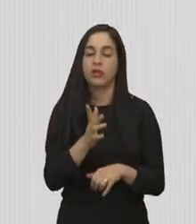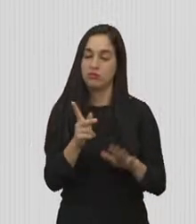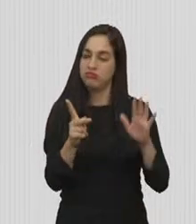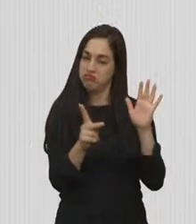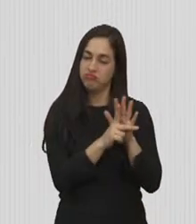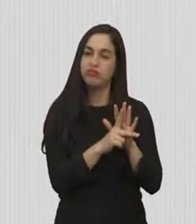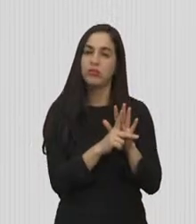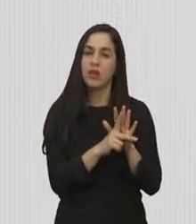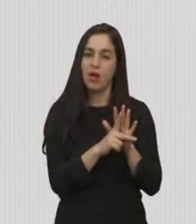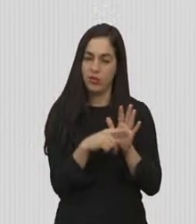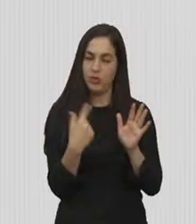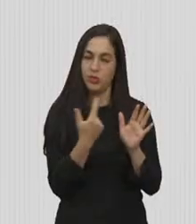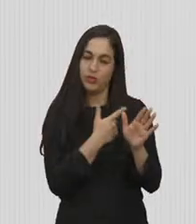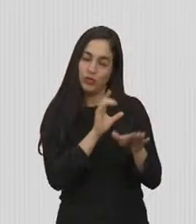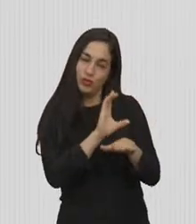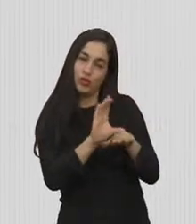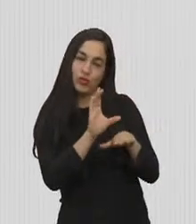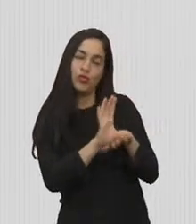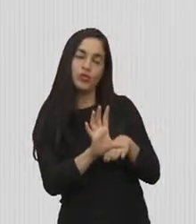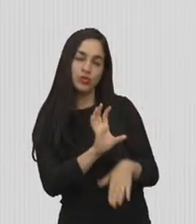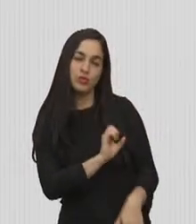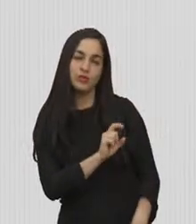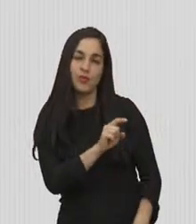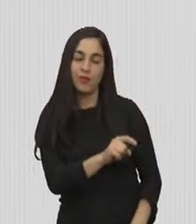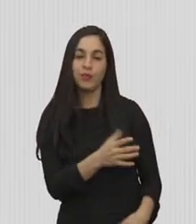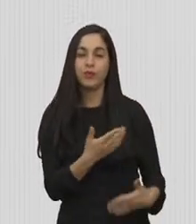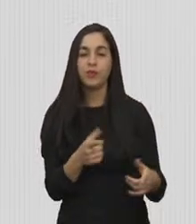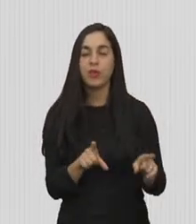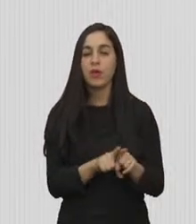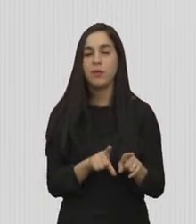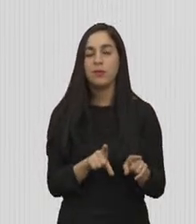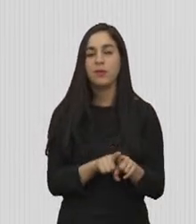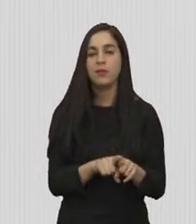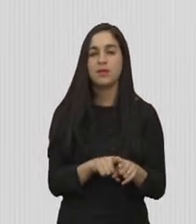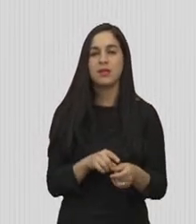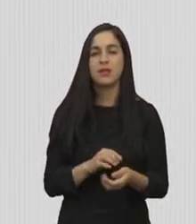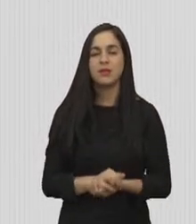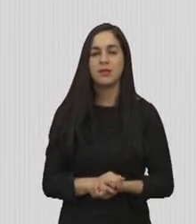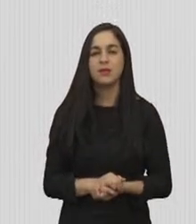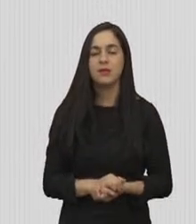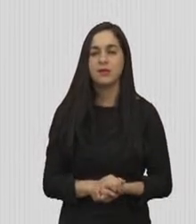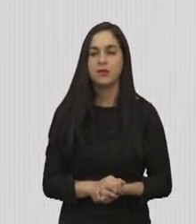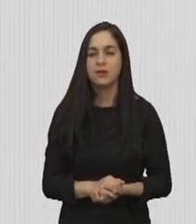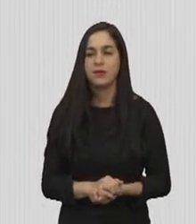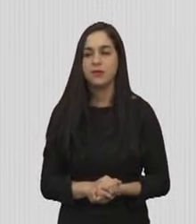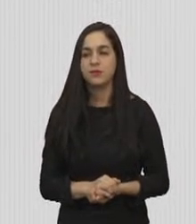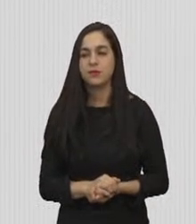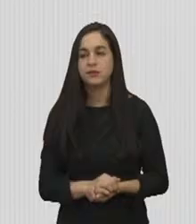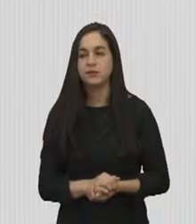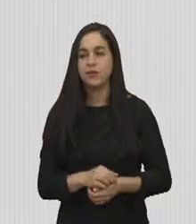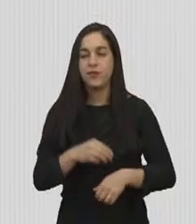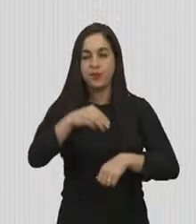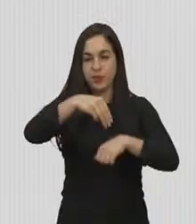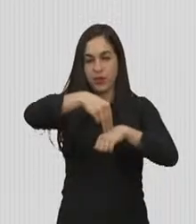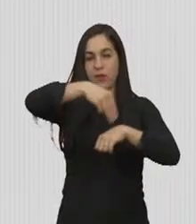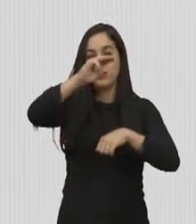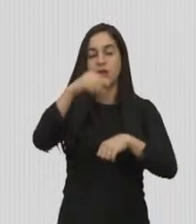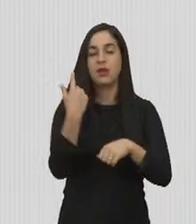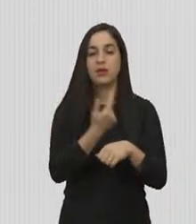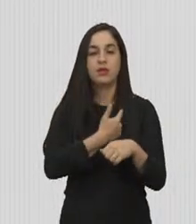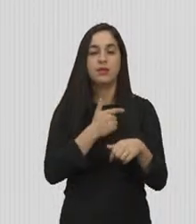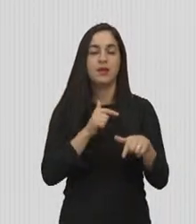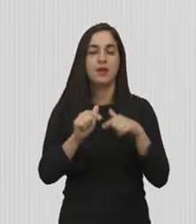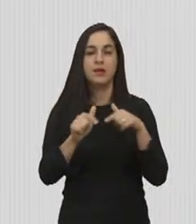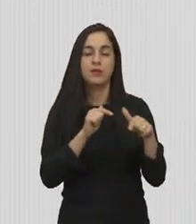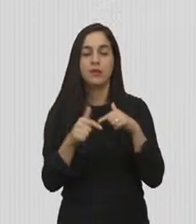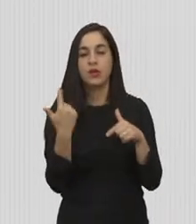curso querido, e o mestrado em administração, que também está em processo de aprovação, e a gente está trabalhando para que a gente